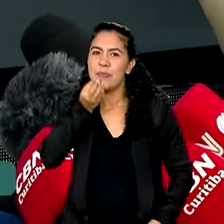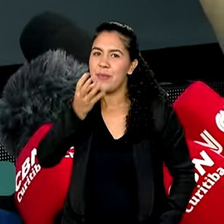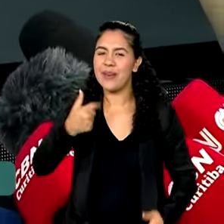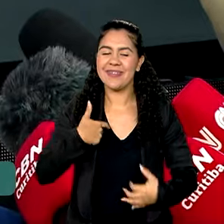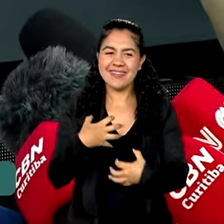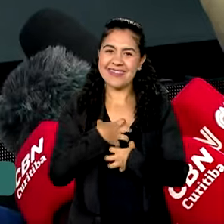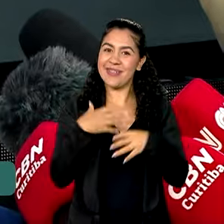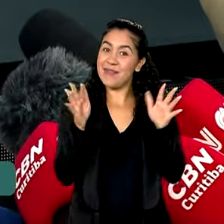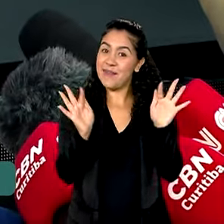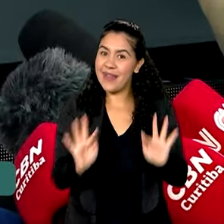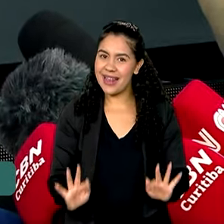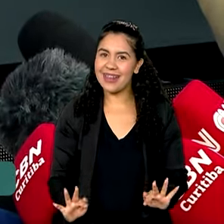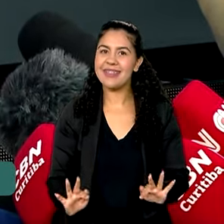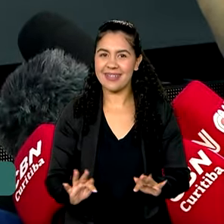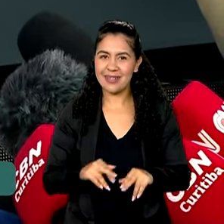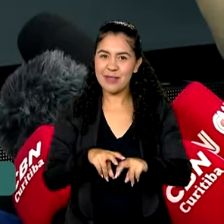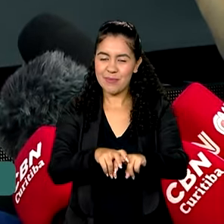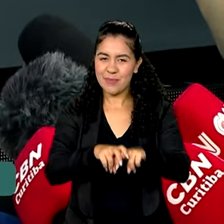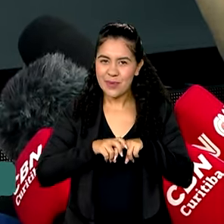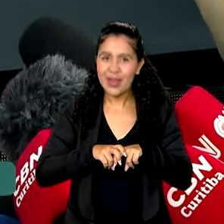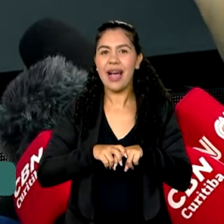muito feliz por esse feito.